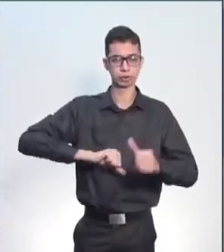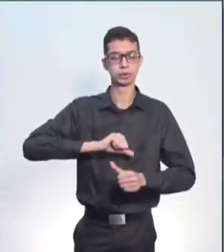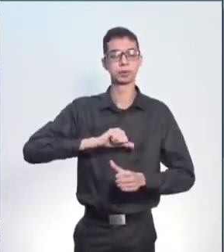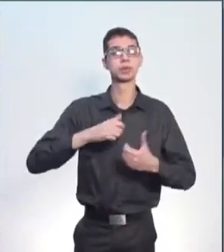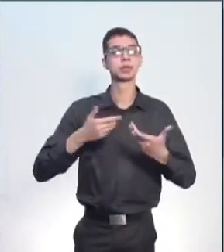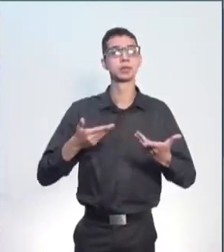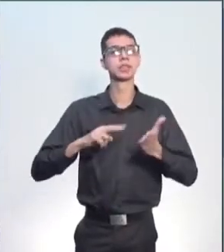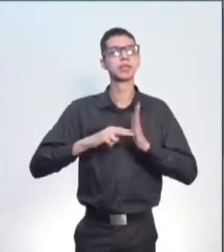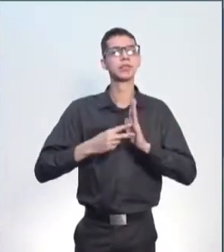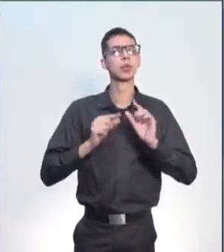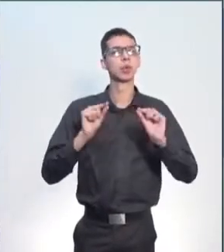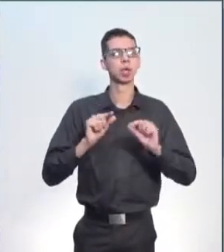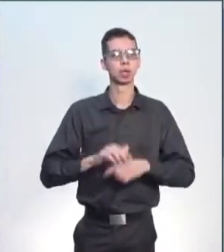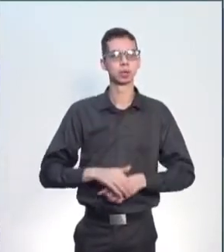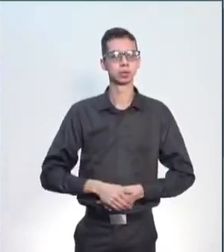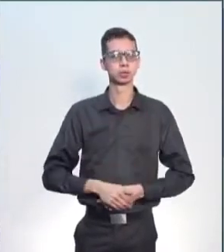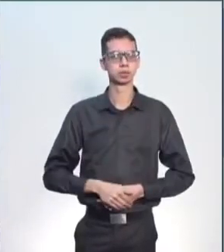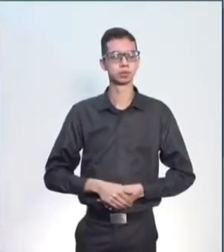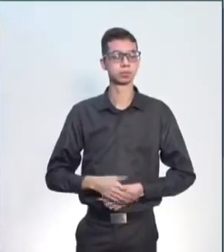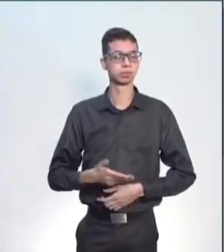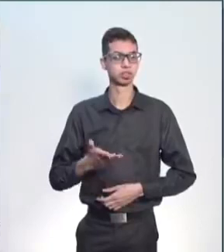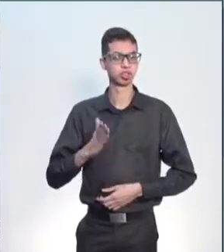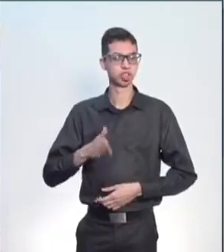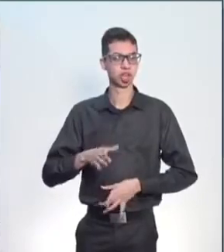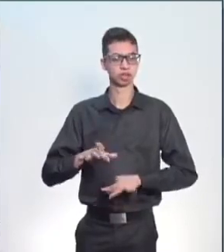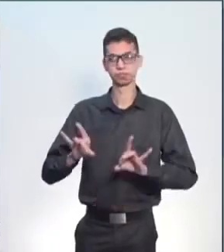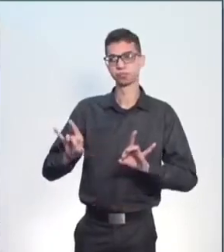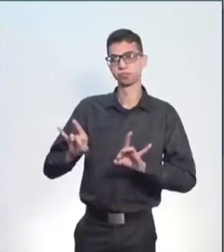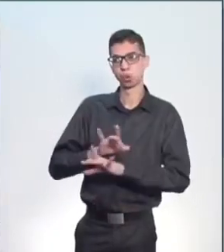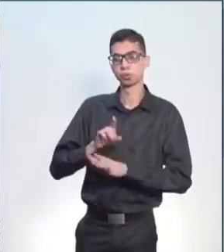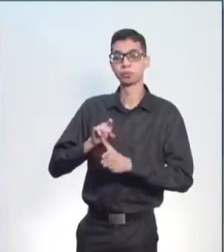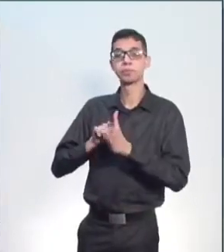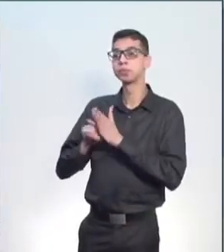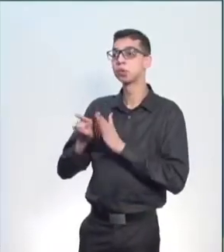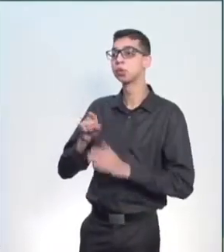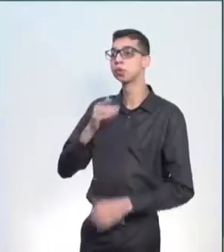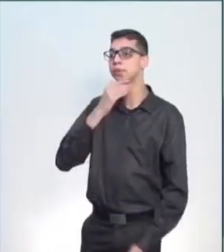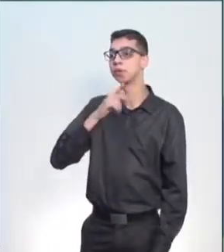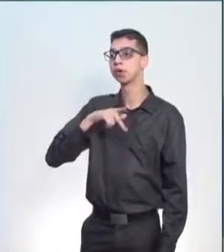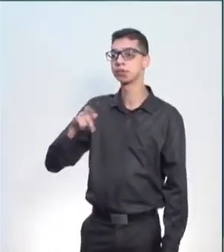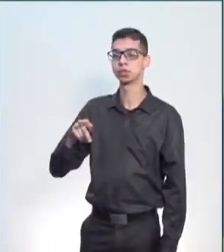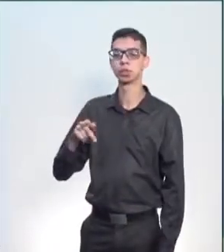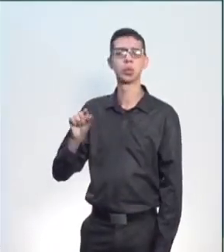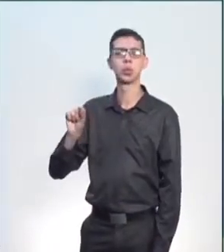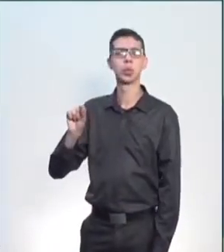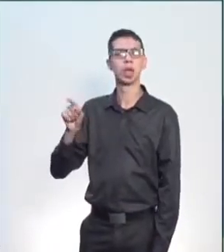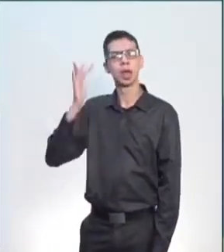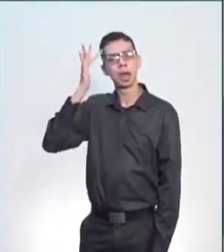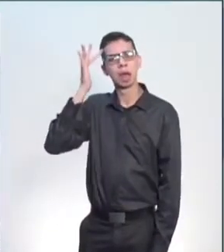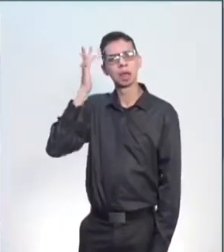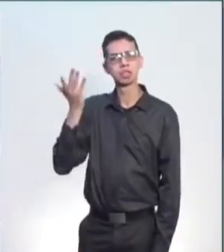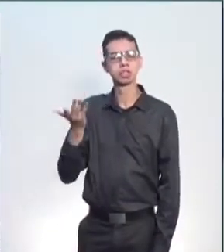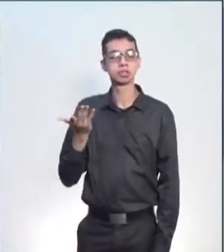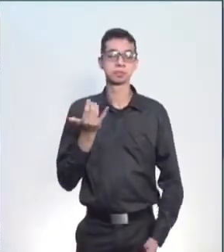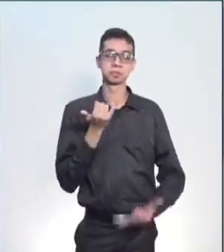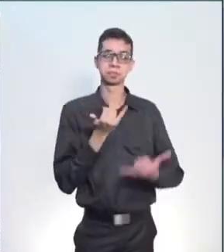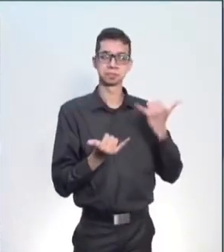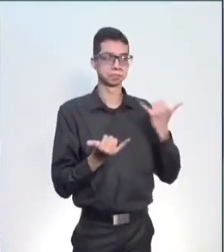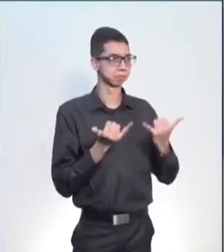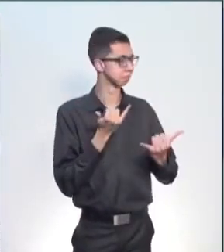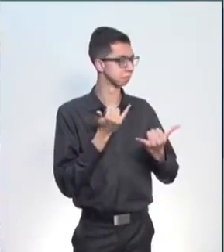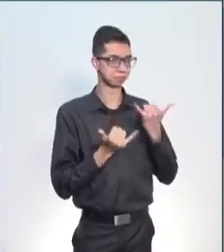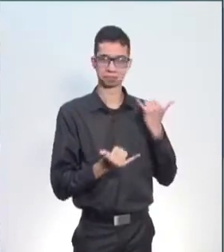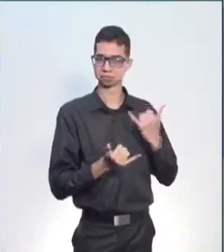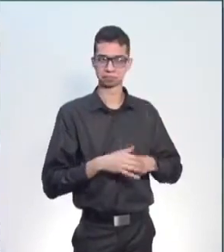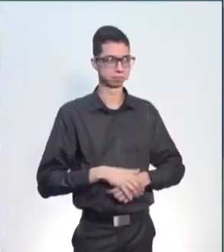dadas e terminadas? O que, que você acha, Marconi? Parece que não. Não, né? Efetivamente